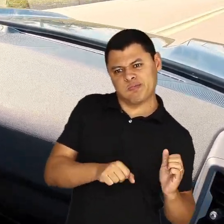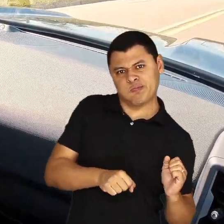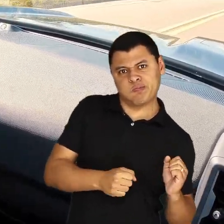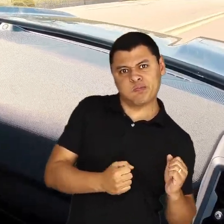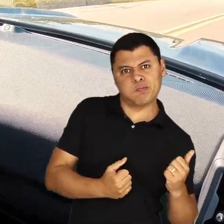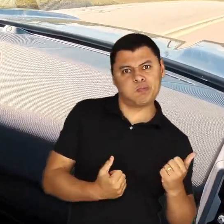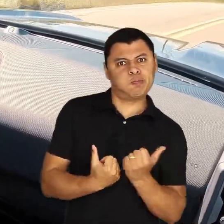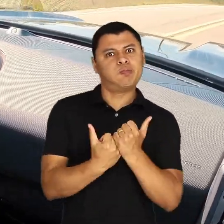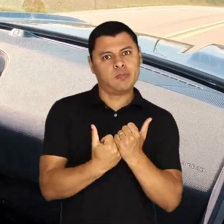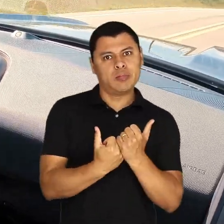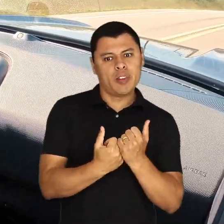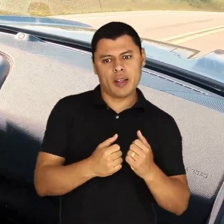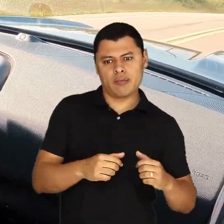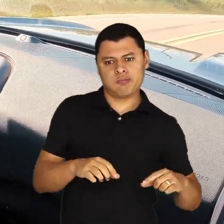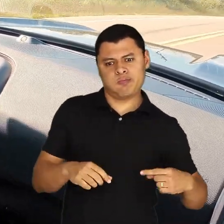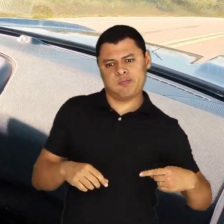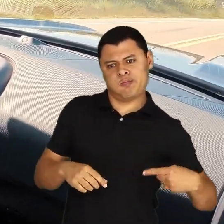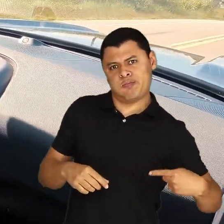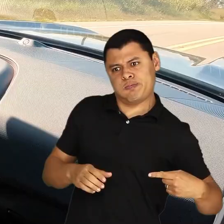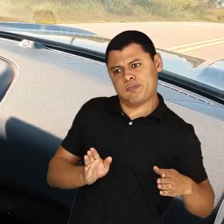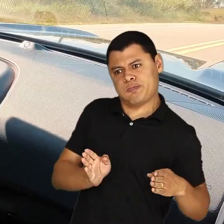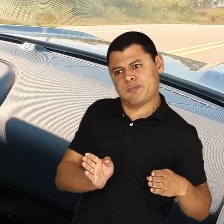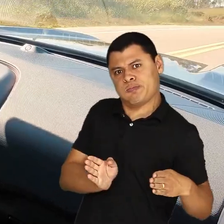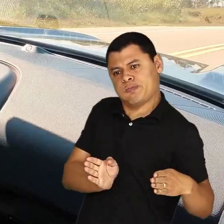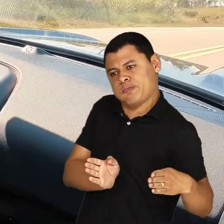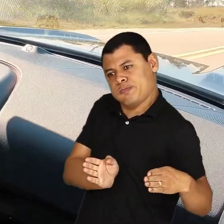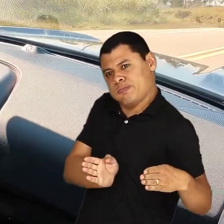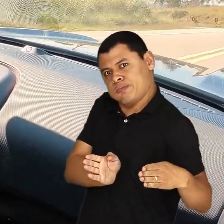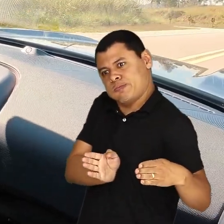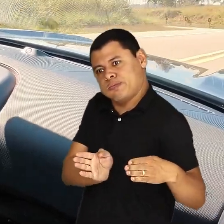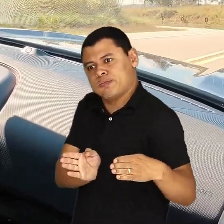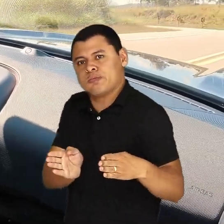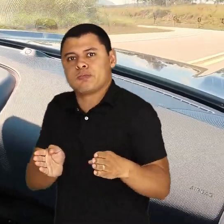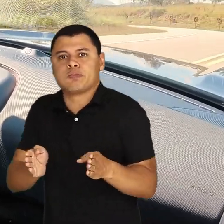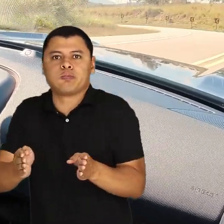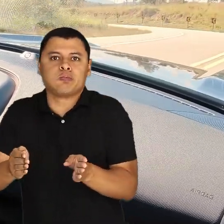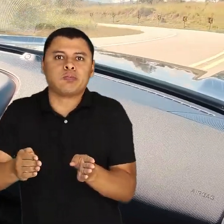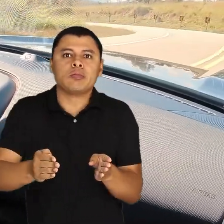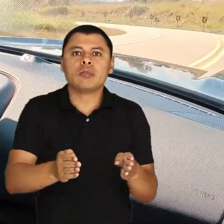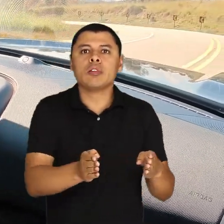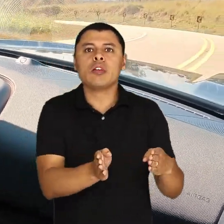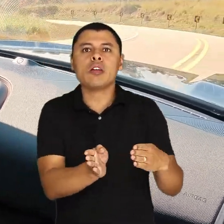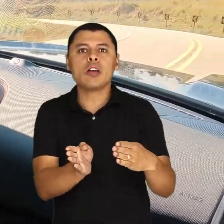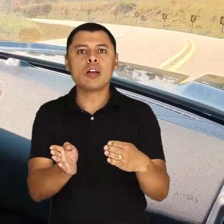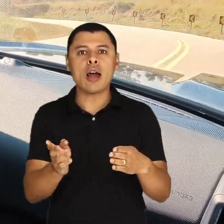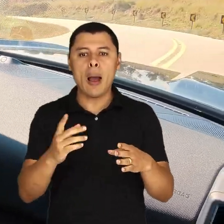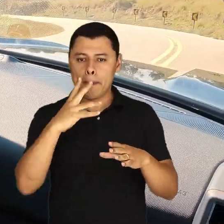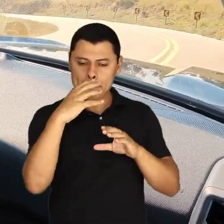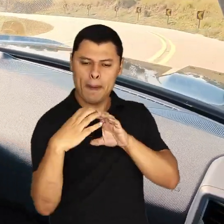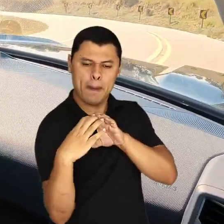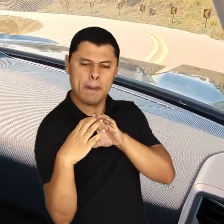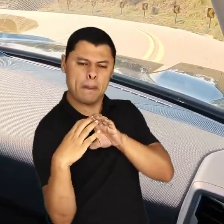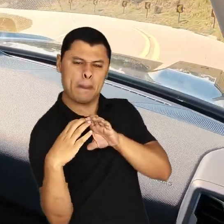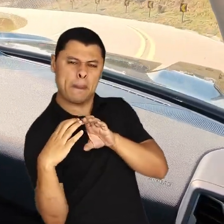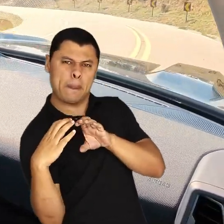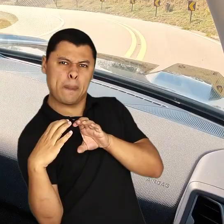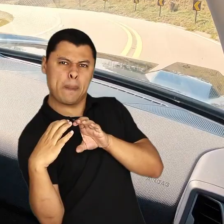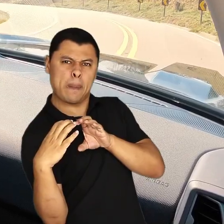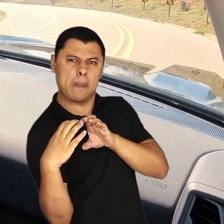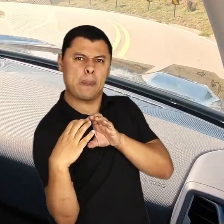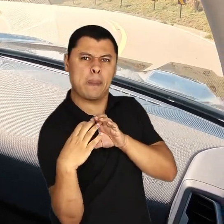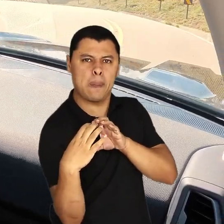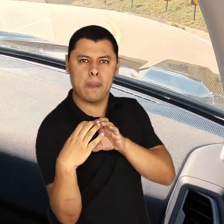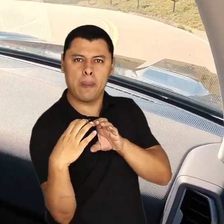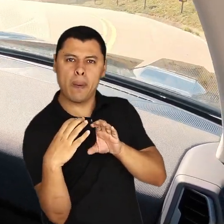de torque vectoring, ou seja, você tem uma força atuante que ajuda o veículo a esterçar em torno de si mesmo, né? Mais ou menos